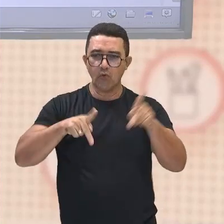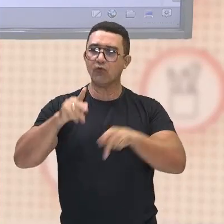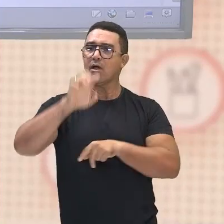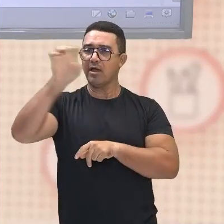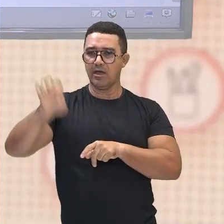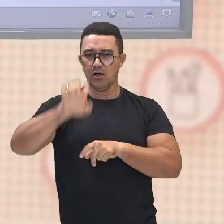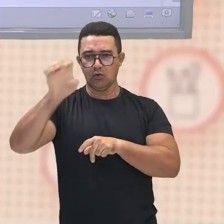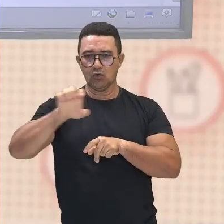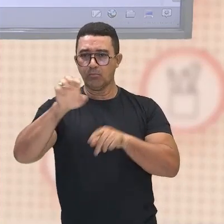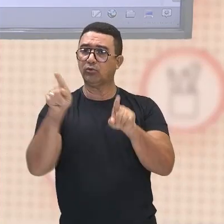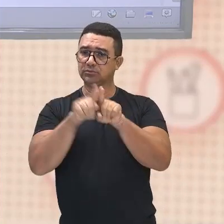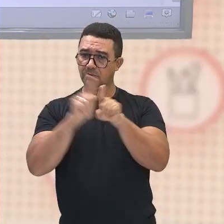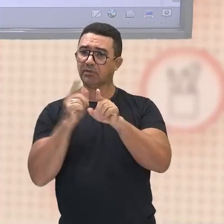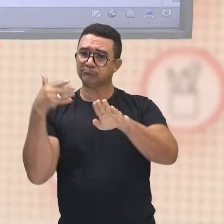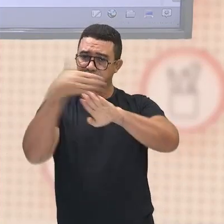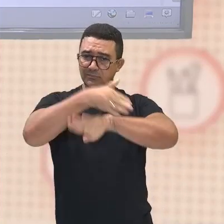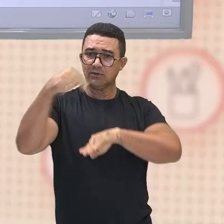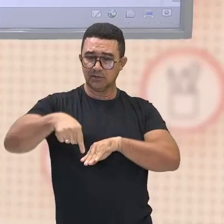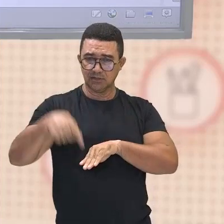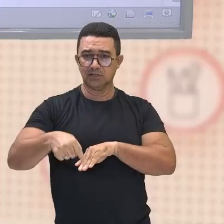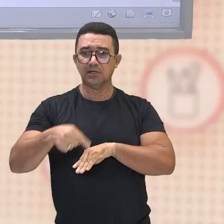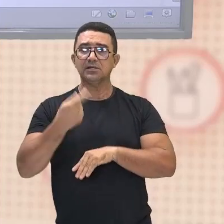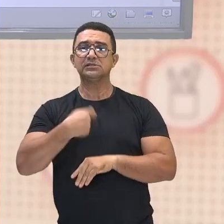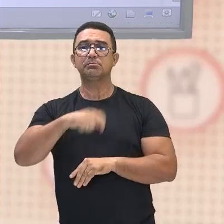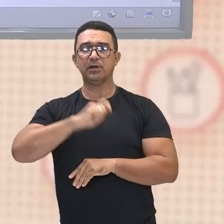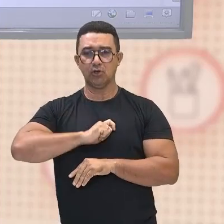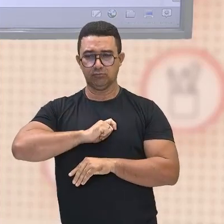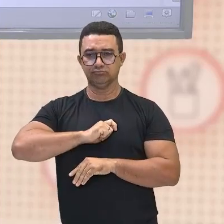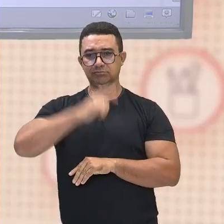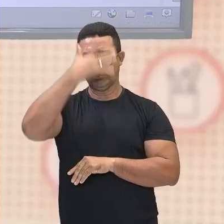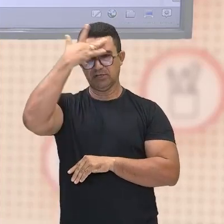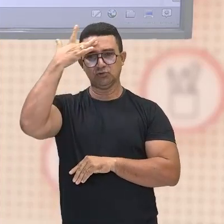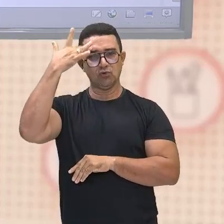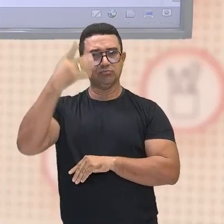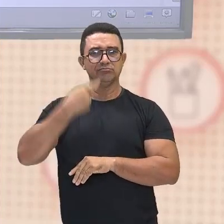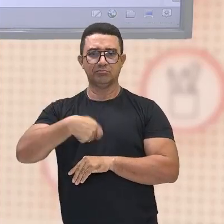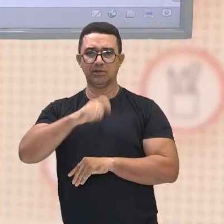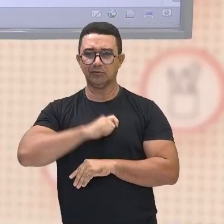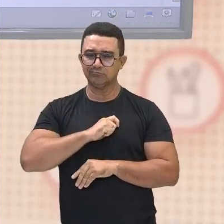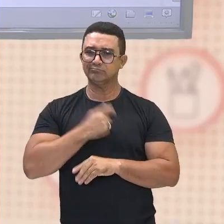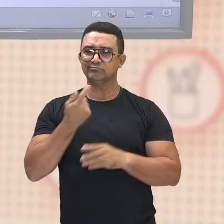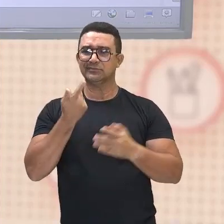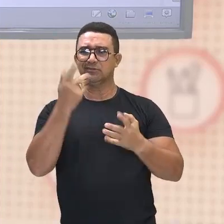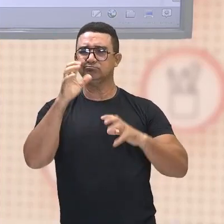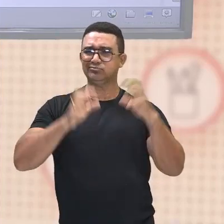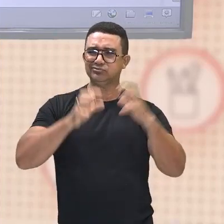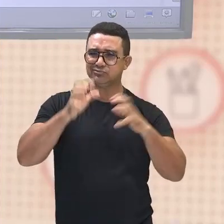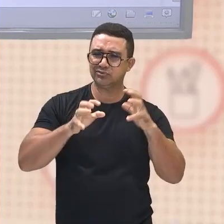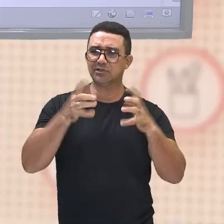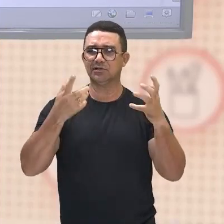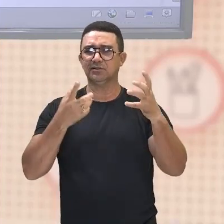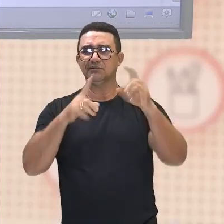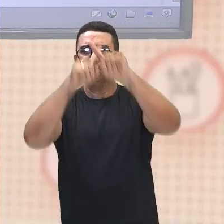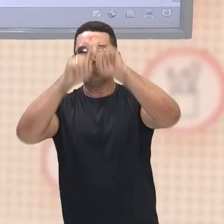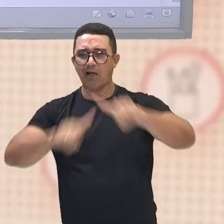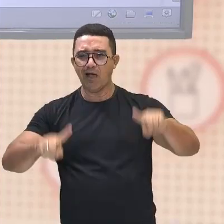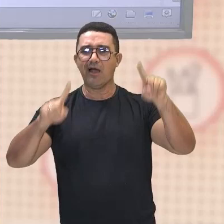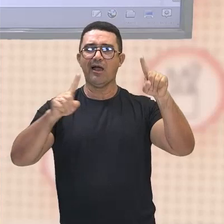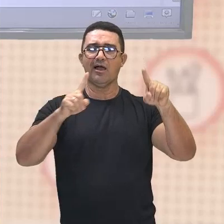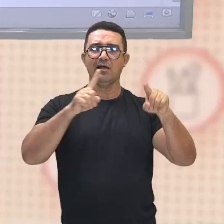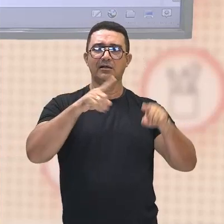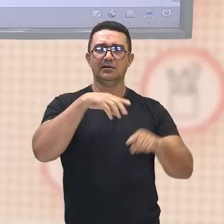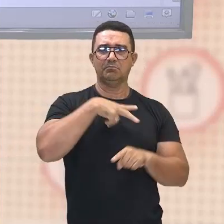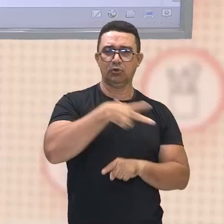que foram os espanhóis. E ficou um grande conflito entre portugueses e espanhóis para ver quem